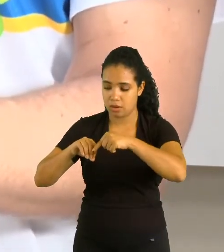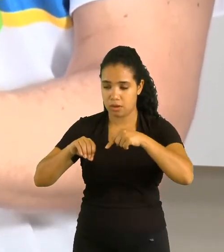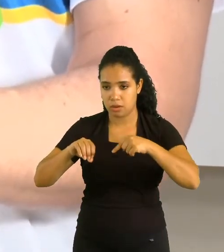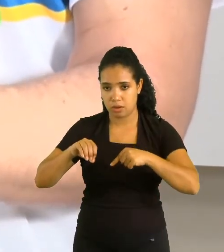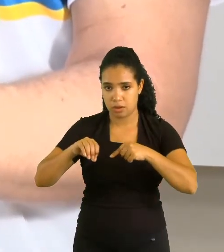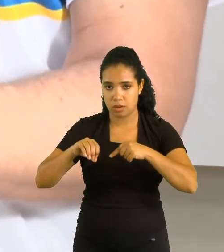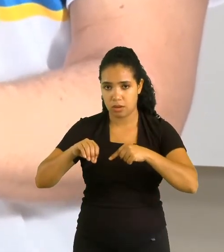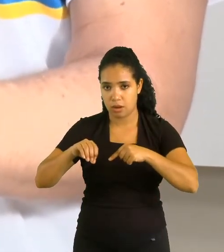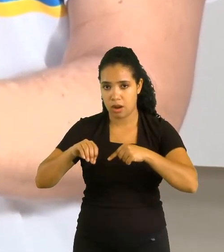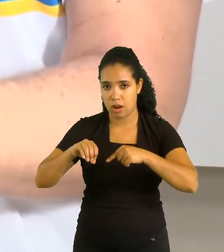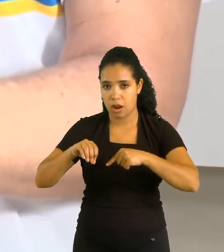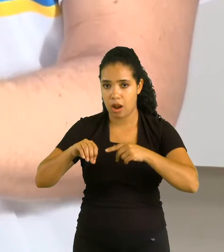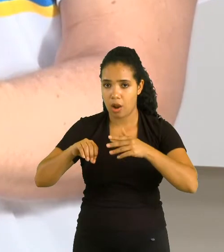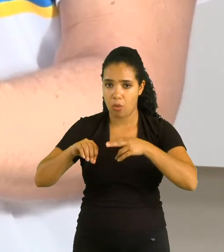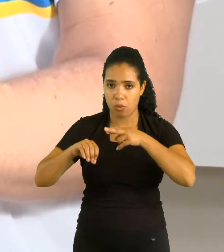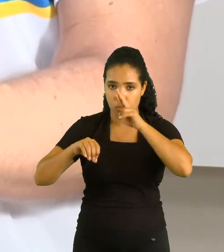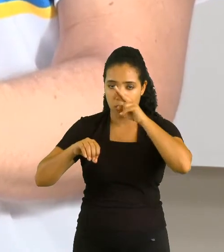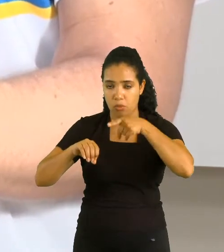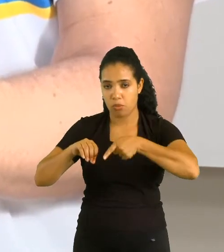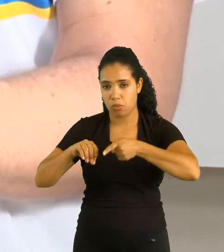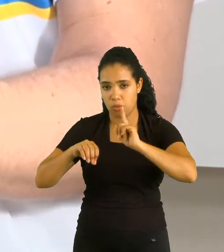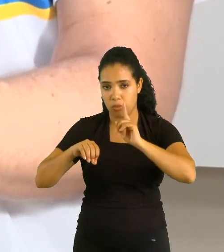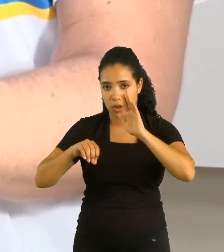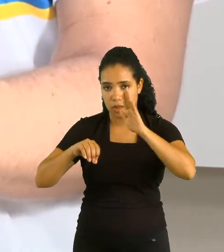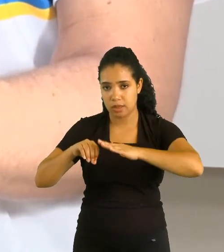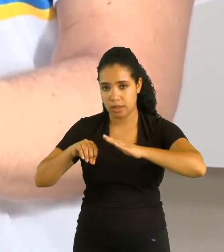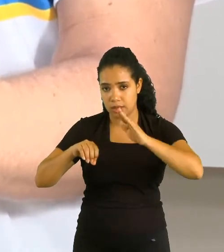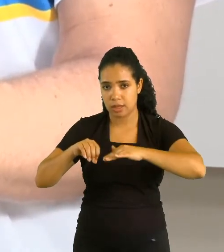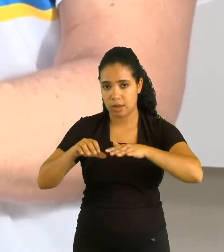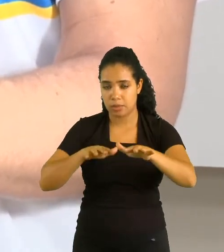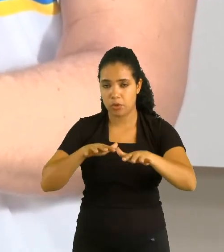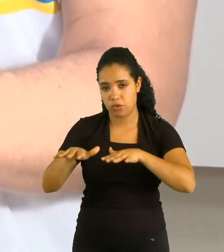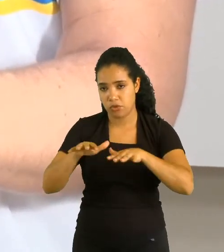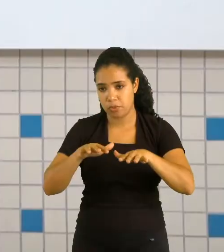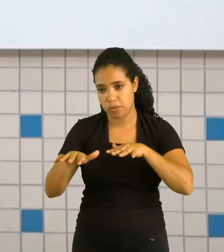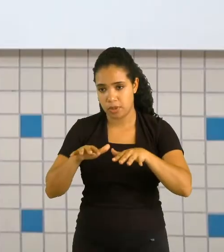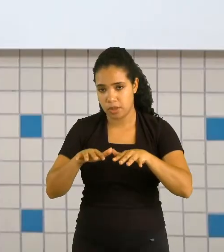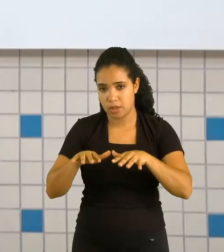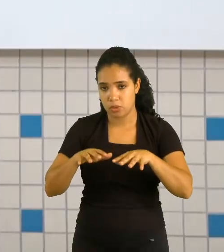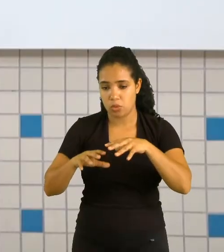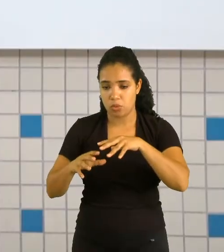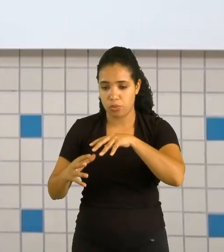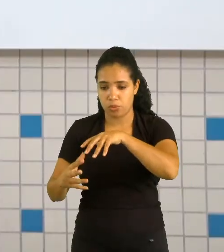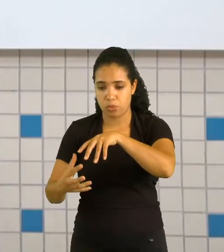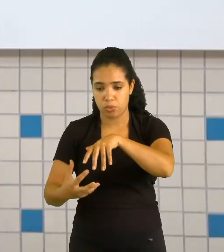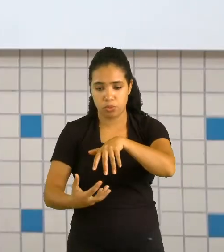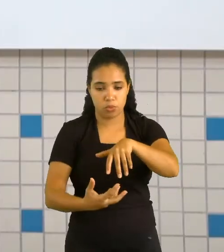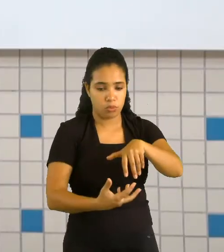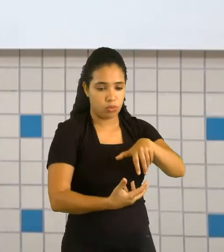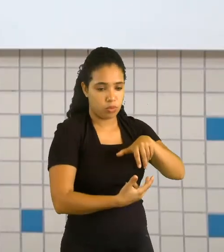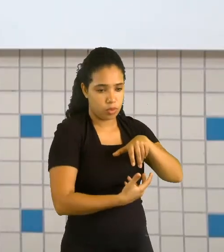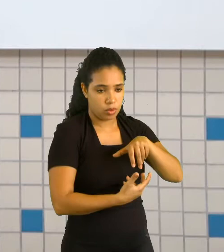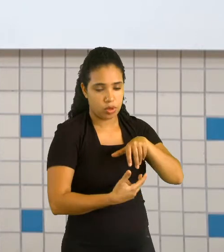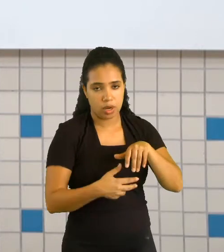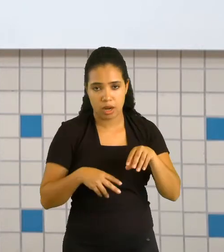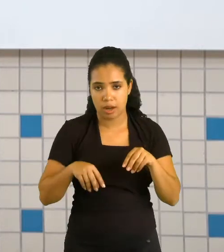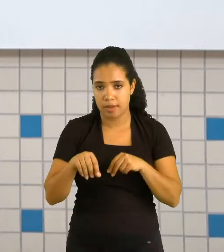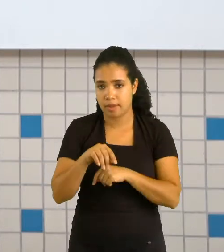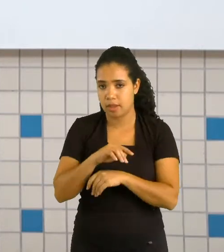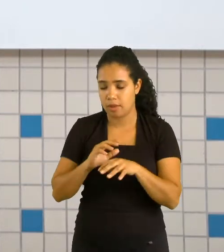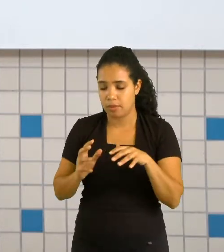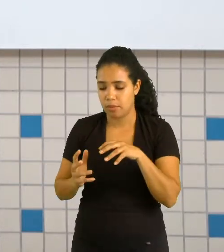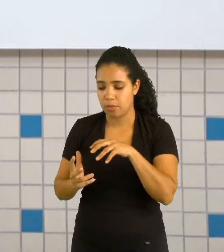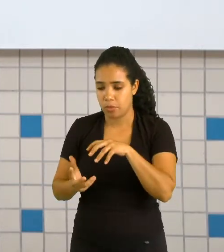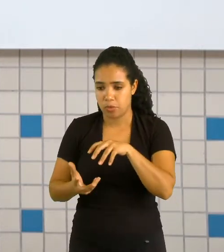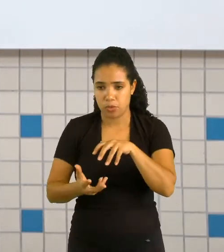era meio-dia, agora já é uma hora, porque isso é um movimento de rotação. À medida que a Terra vai girando, então